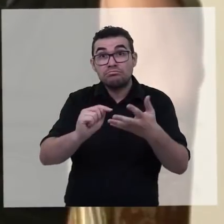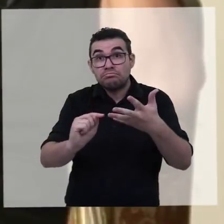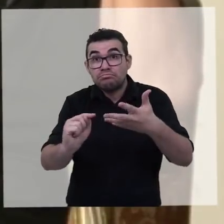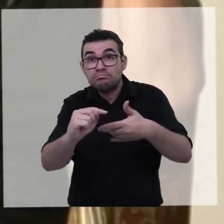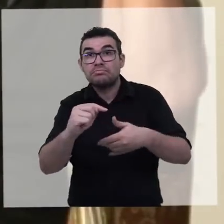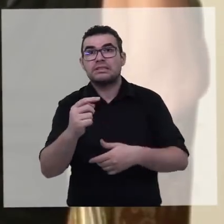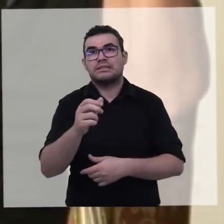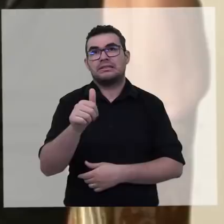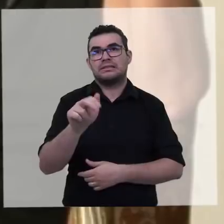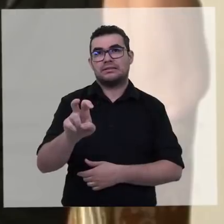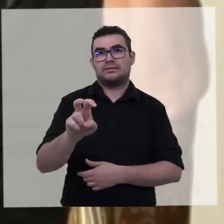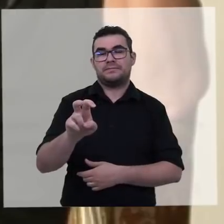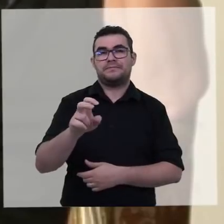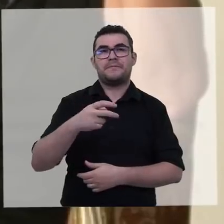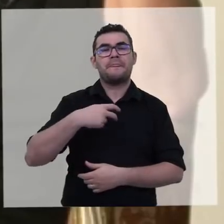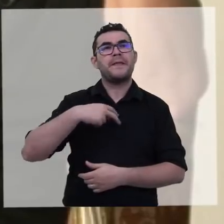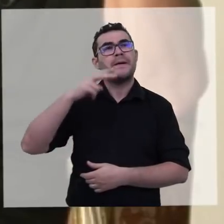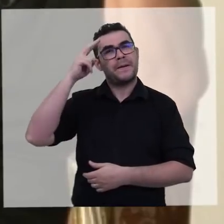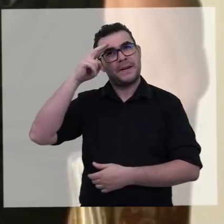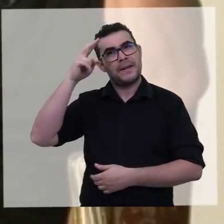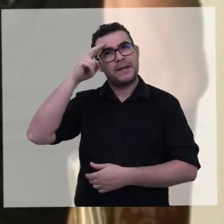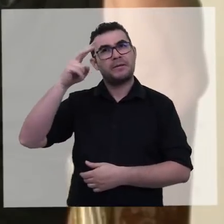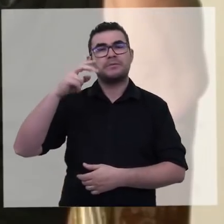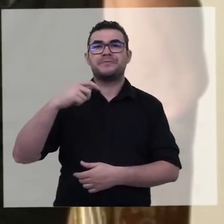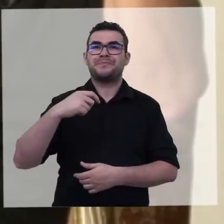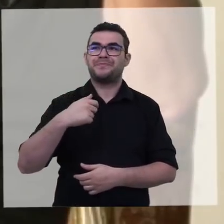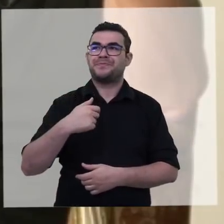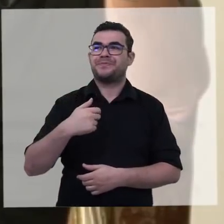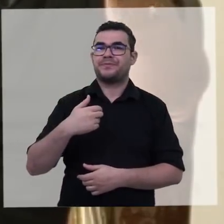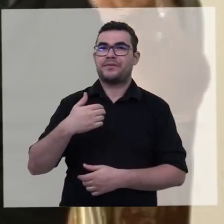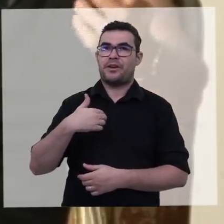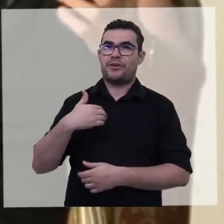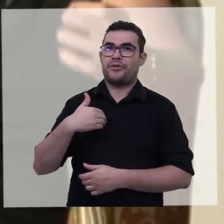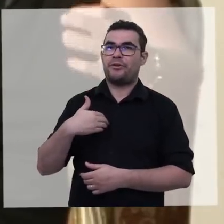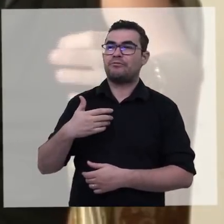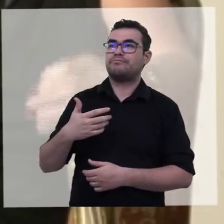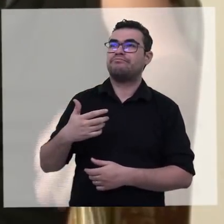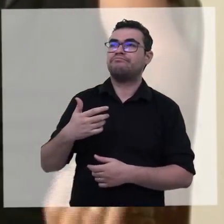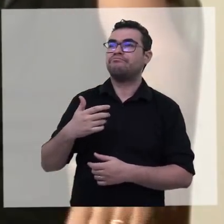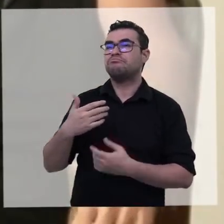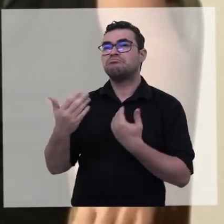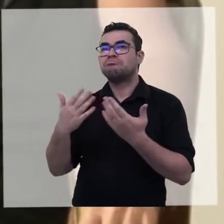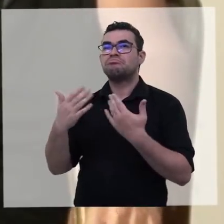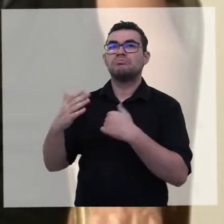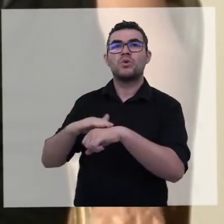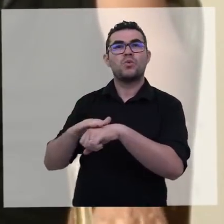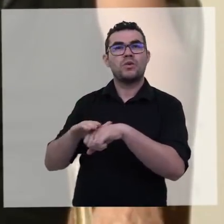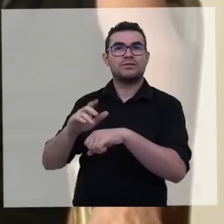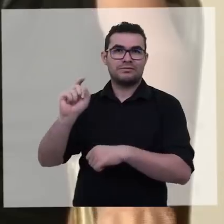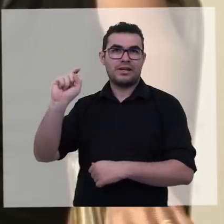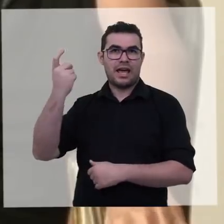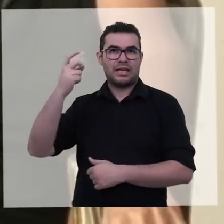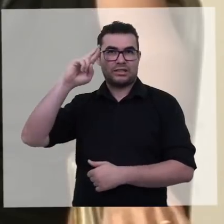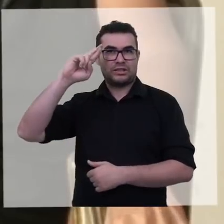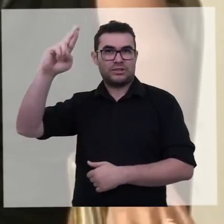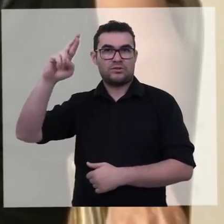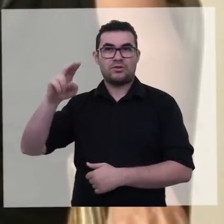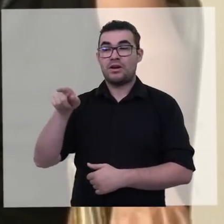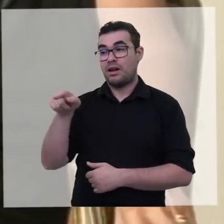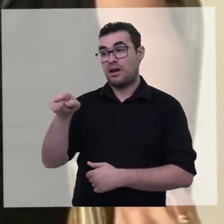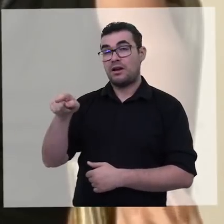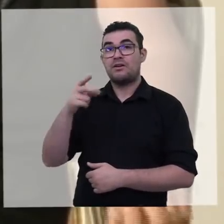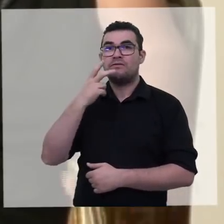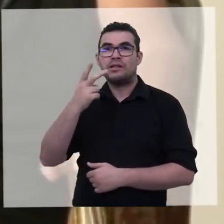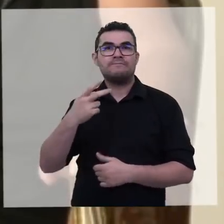trabalho submetido a uma revista Campina Grande. Ele chegou e disse, Eunice, você não tem um trabalho que coloque na revista porque tem